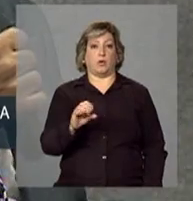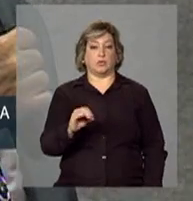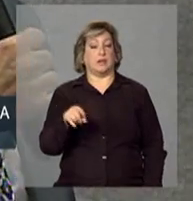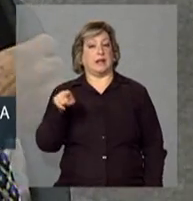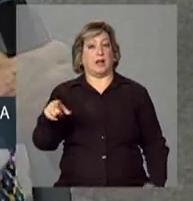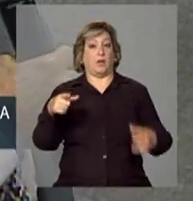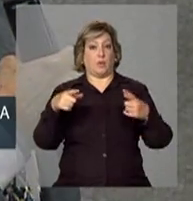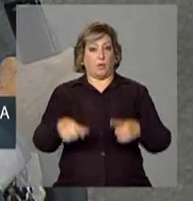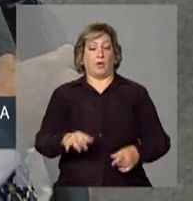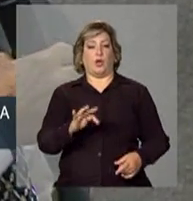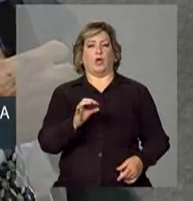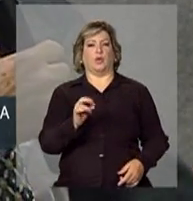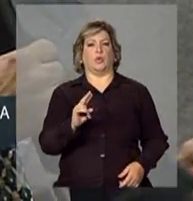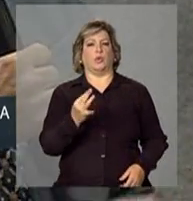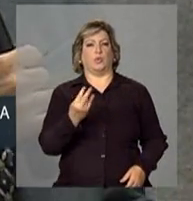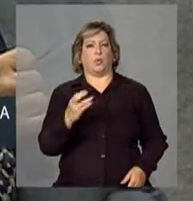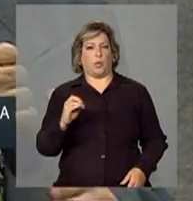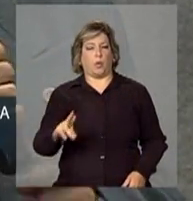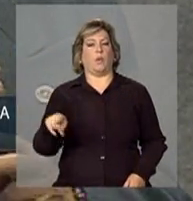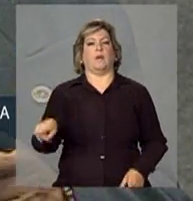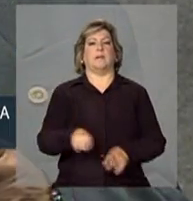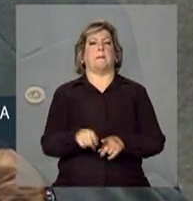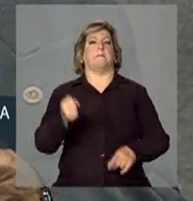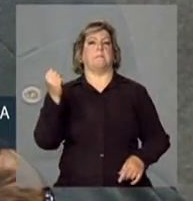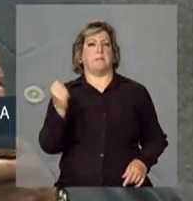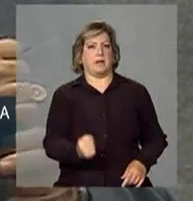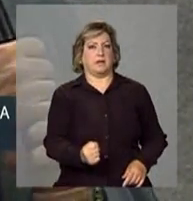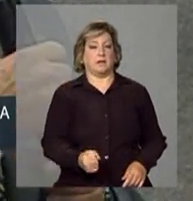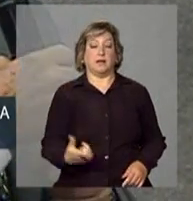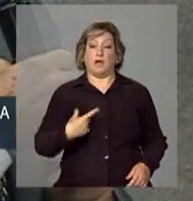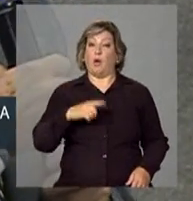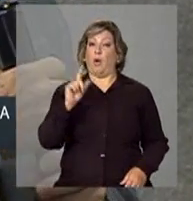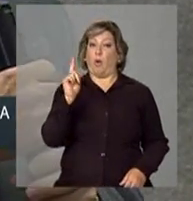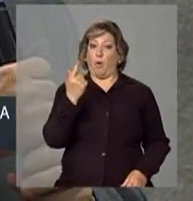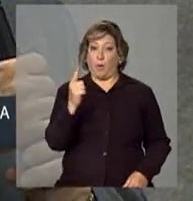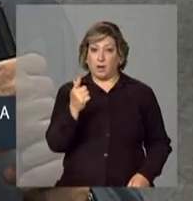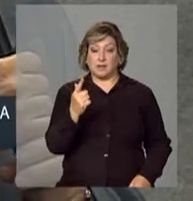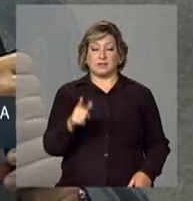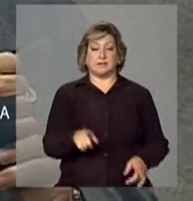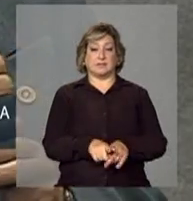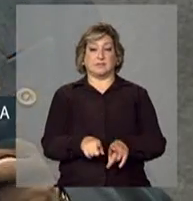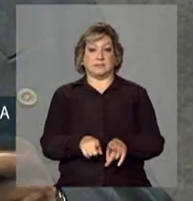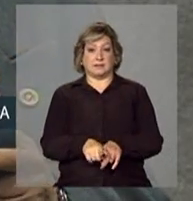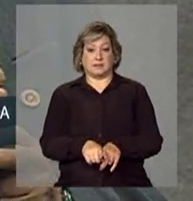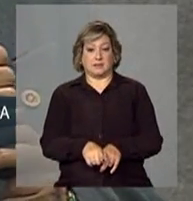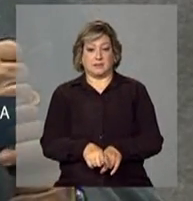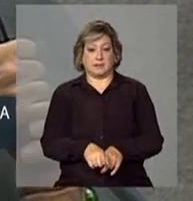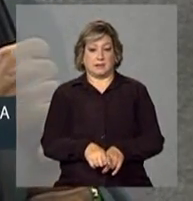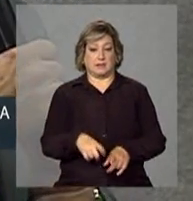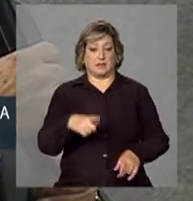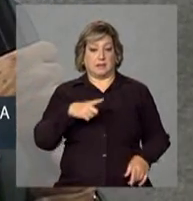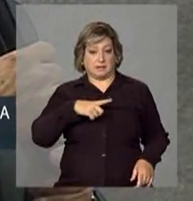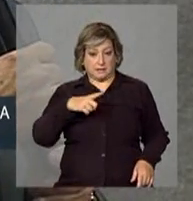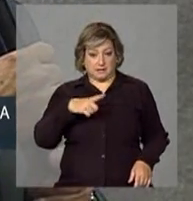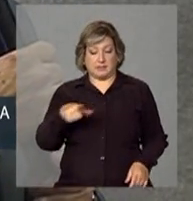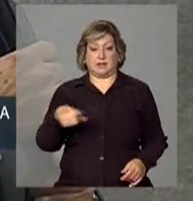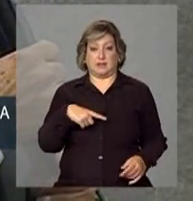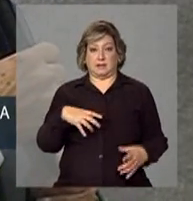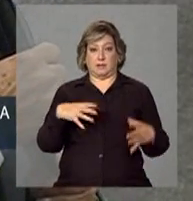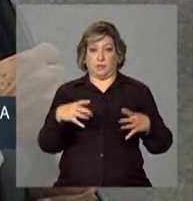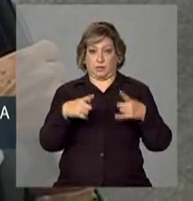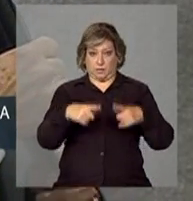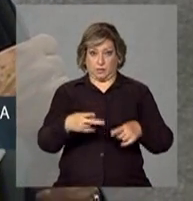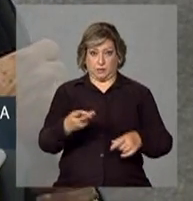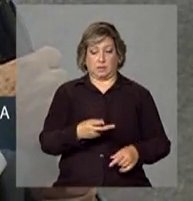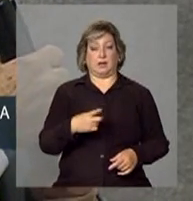ele torturou e matou. Então, em Goiás, além do 10º BC e da Secretaria de